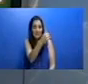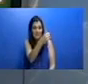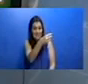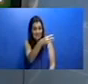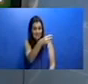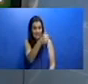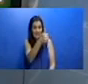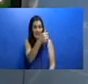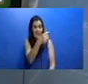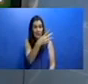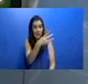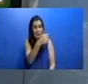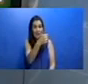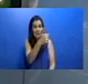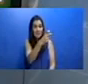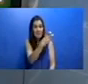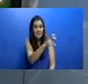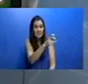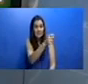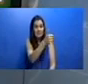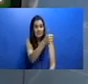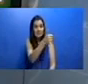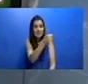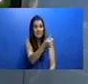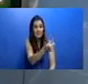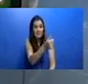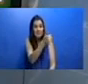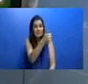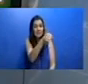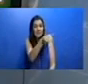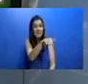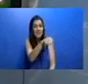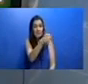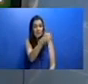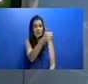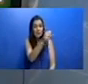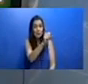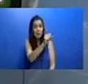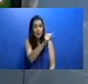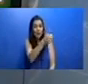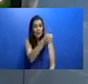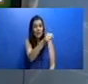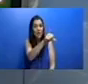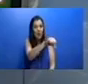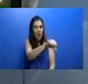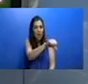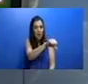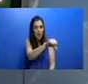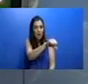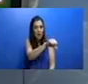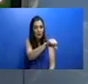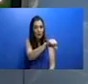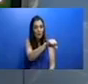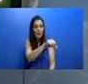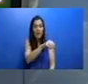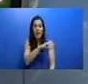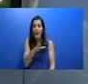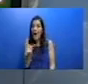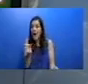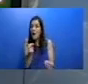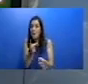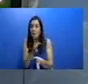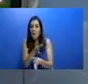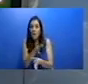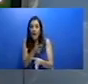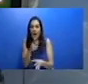13, 14, 15, 16, 17, 18, 19. Eu preciso contar esse? Não, porque eles são iguaizinhos.